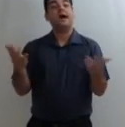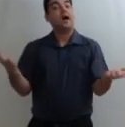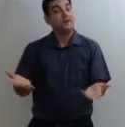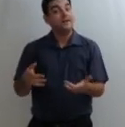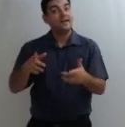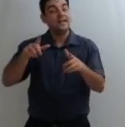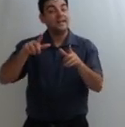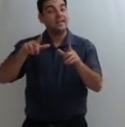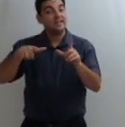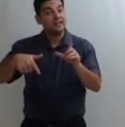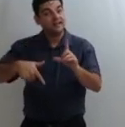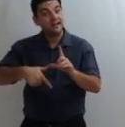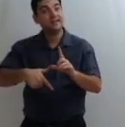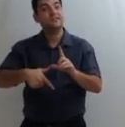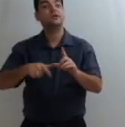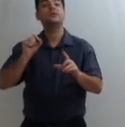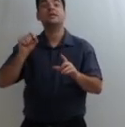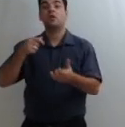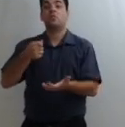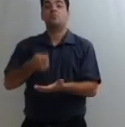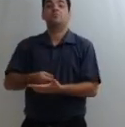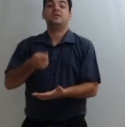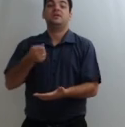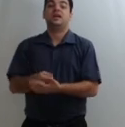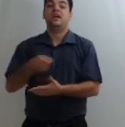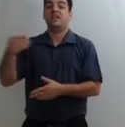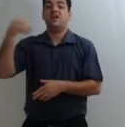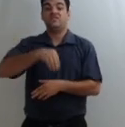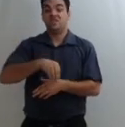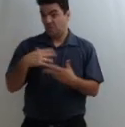em extrair consequências desfavoráveis ao réu diante da sua recusa, né?